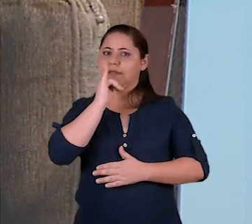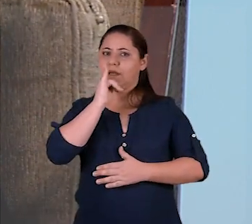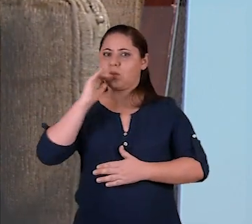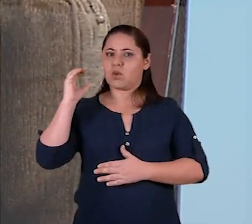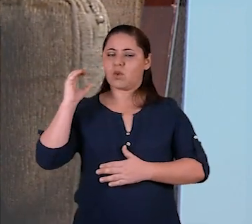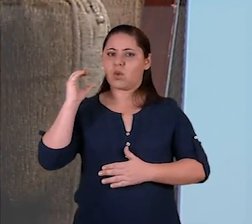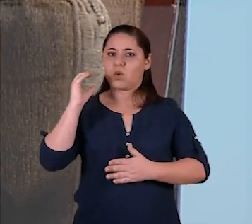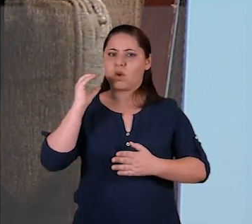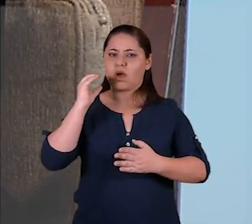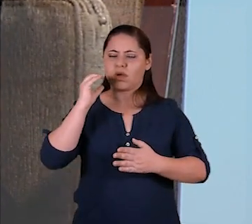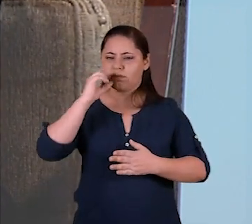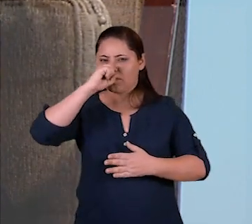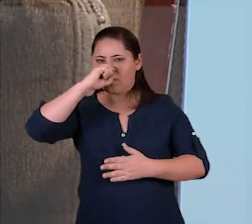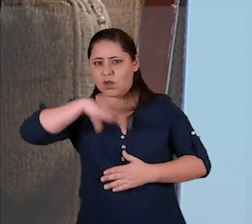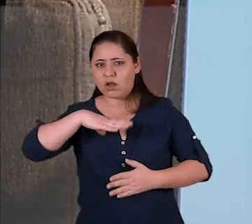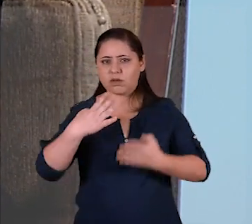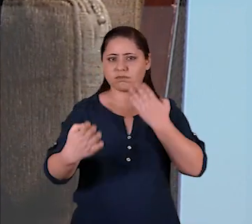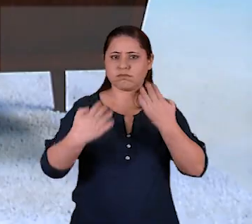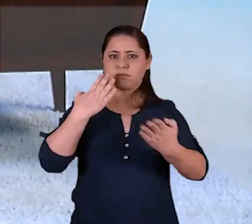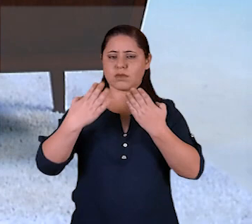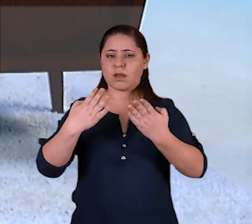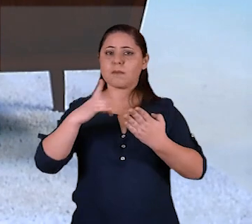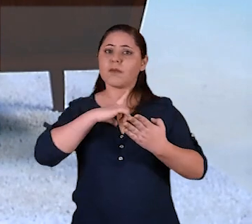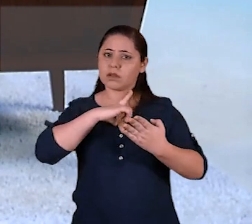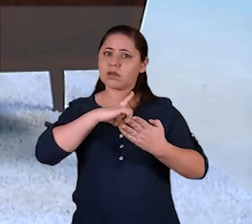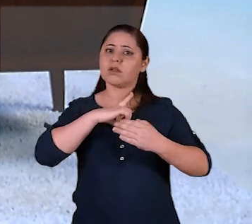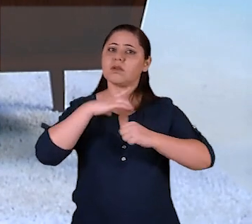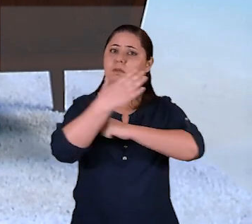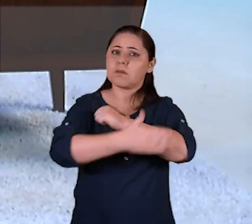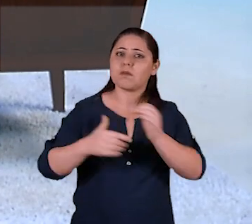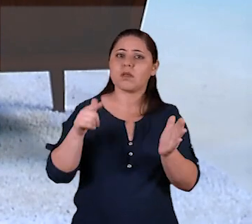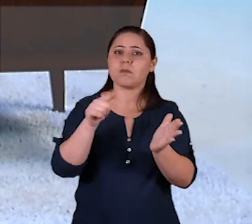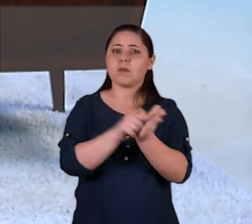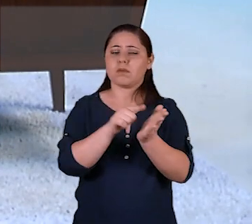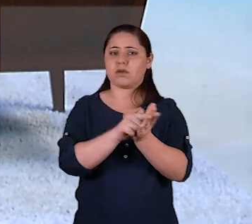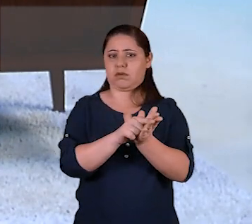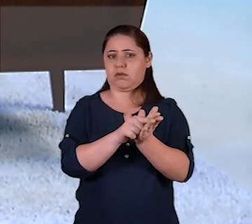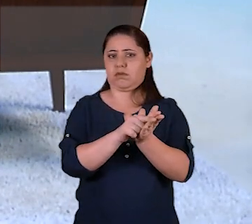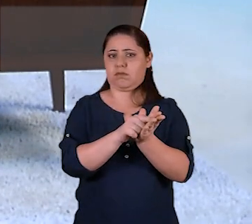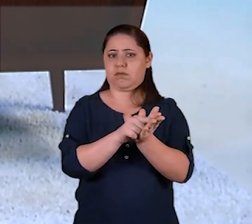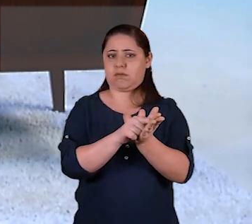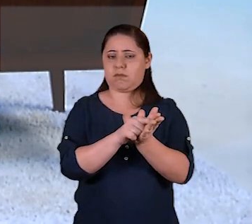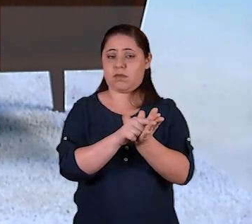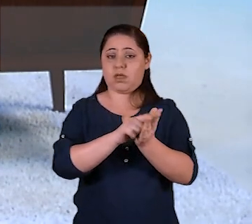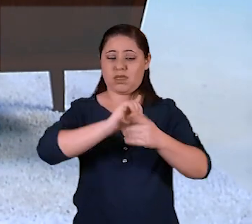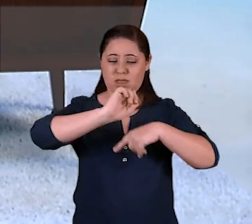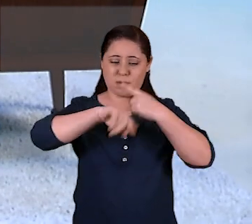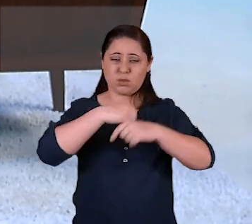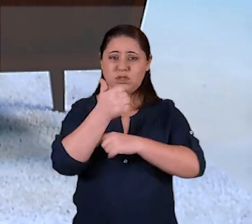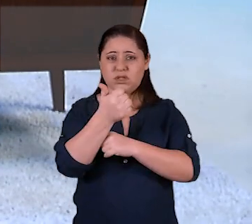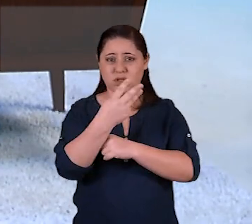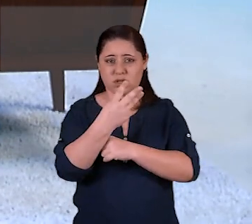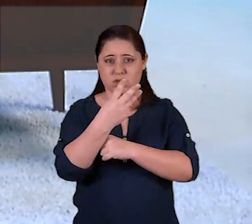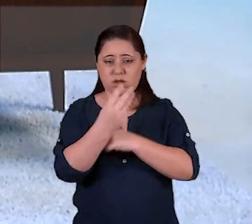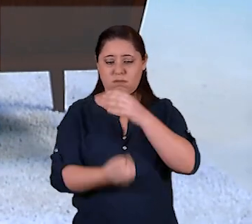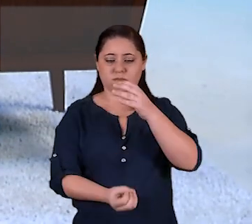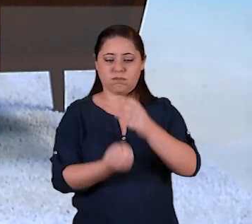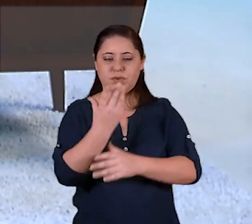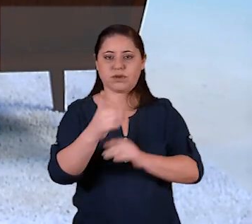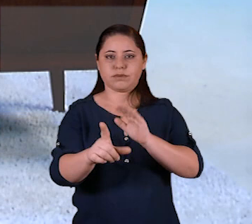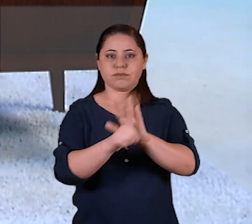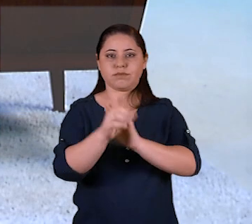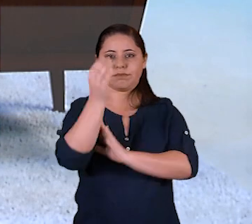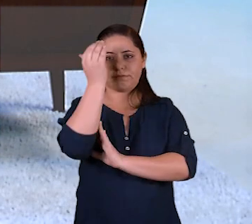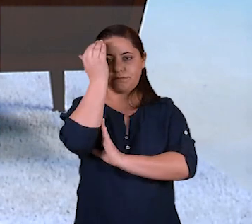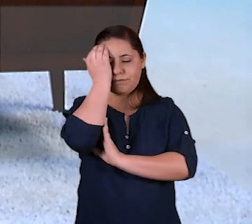é um crime, mas é possível uma medida protetiva em razão de uma violência psicológica. Após 13 anos da criação da Lei